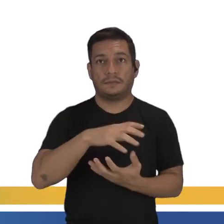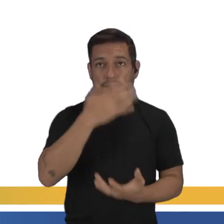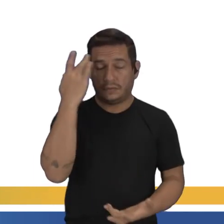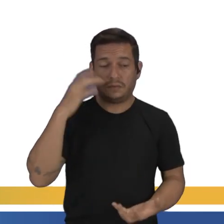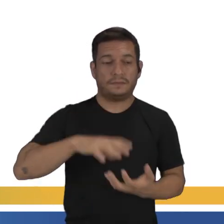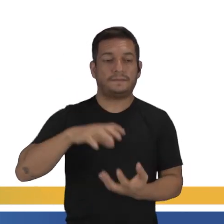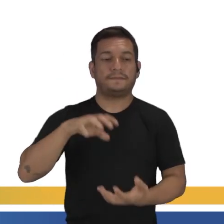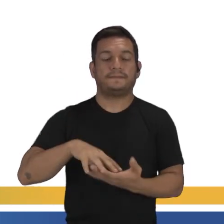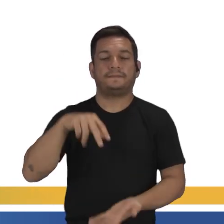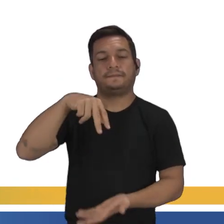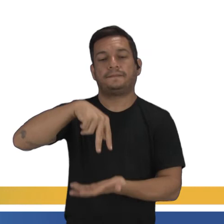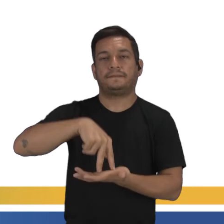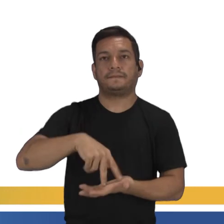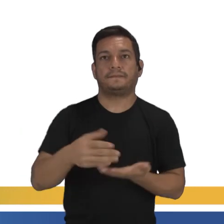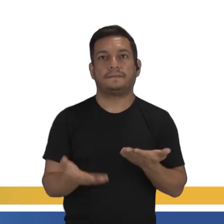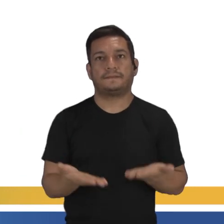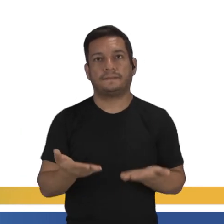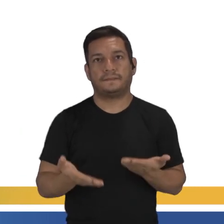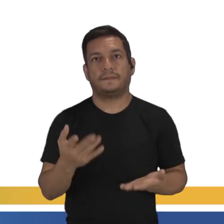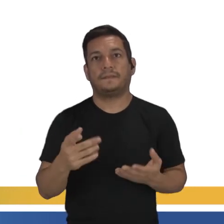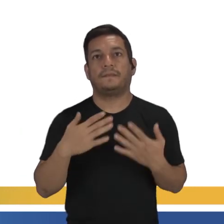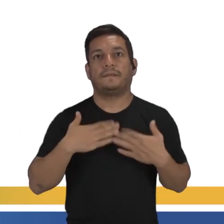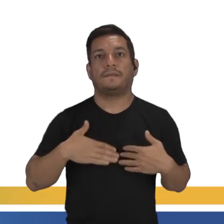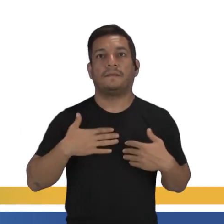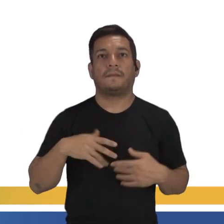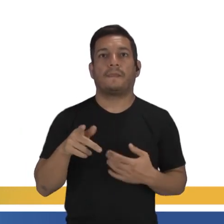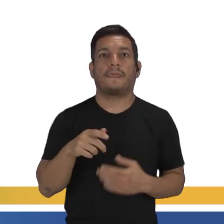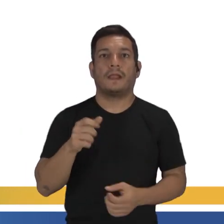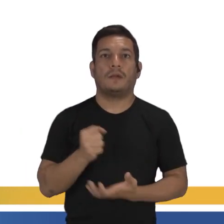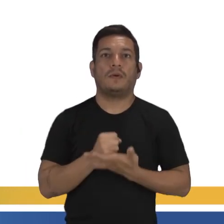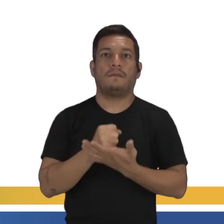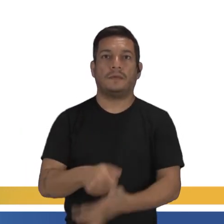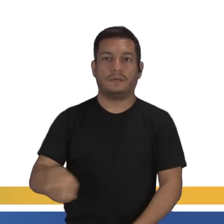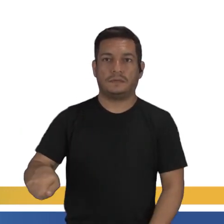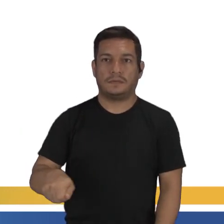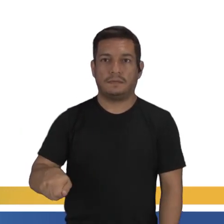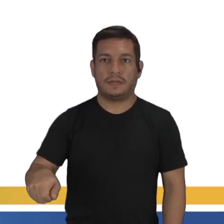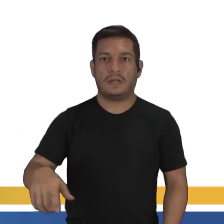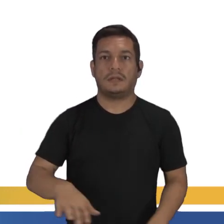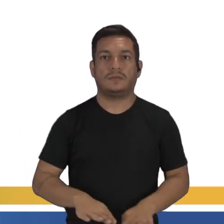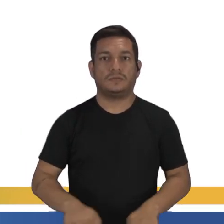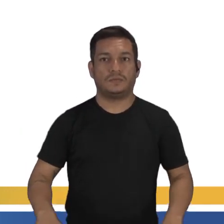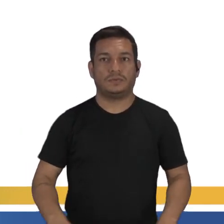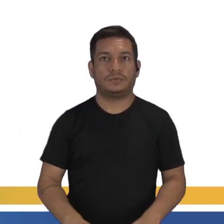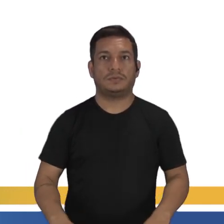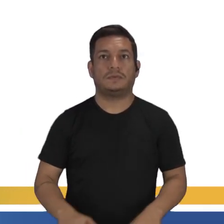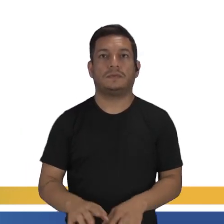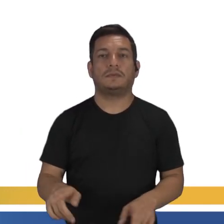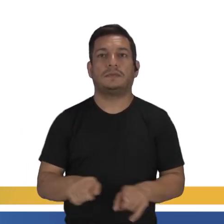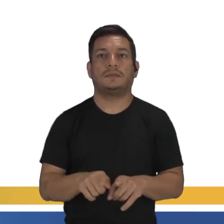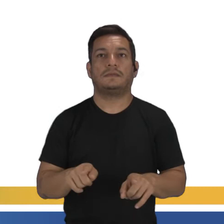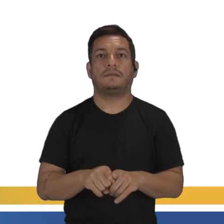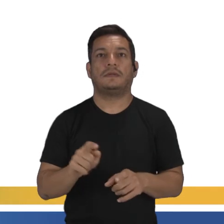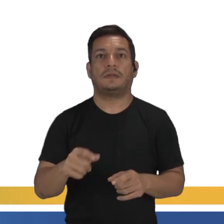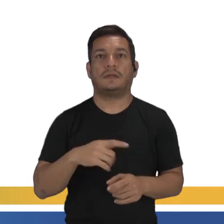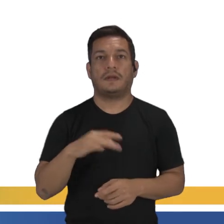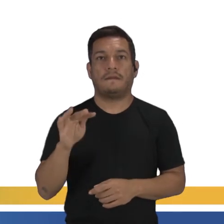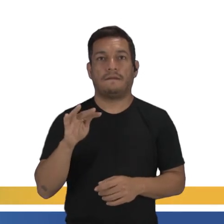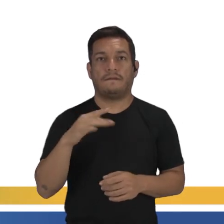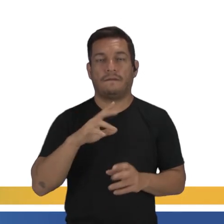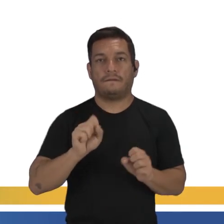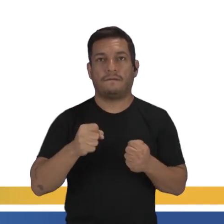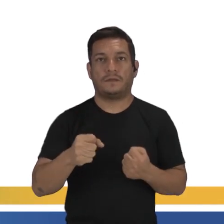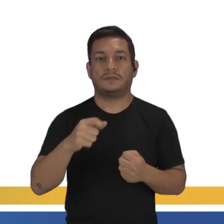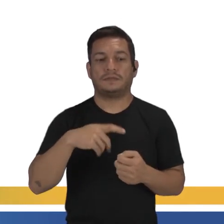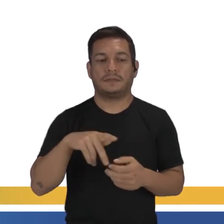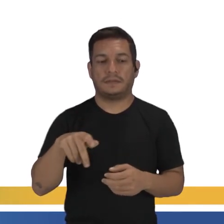sobre a balança é aliviada pelo apoio exercido pela bengala no chão. E o módulo da força que a bengala